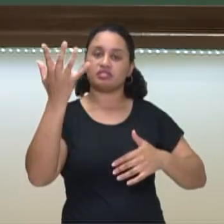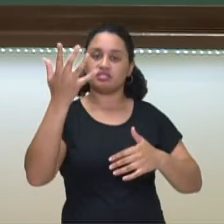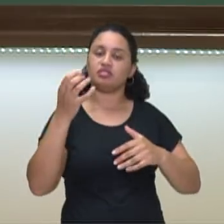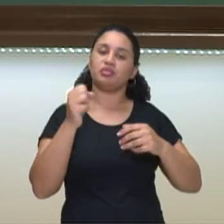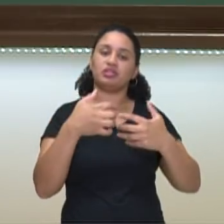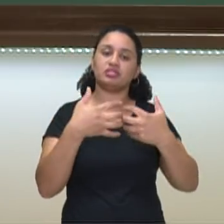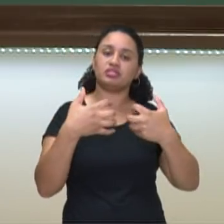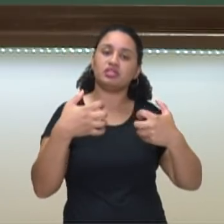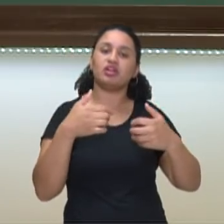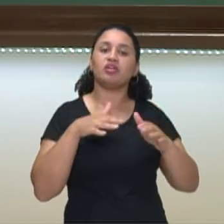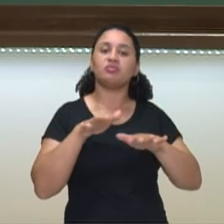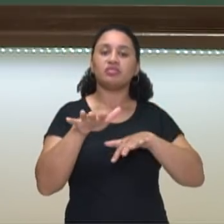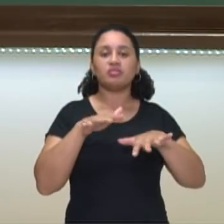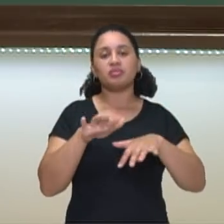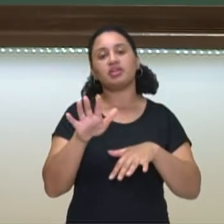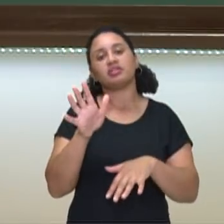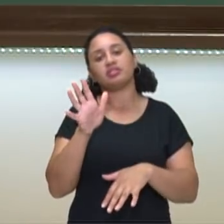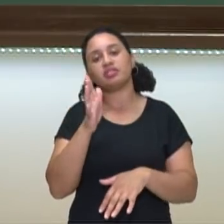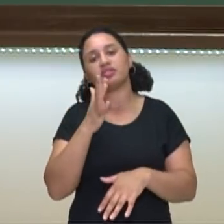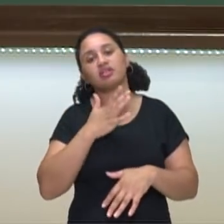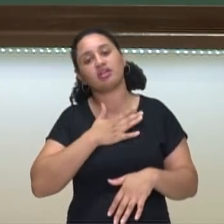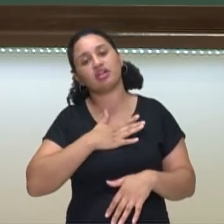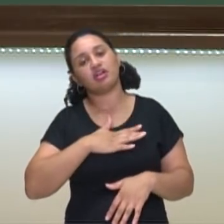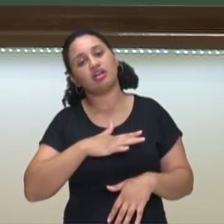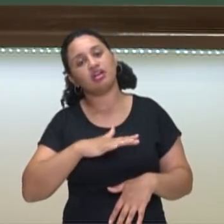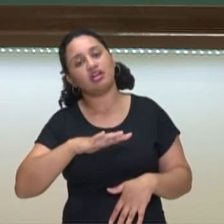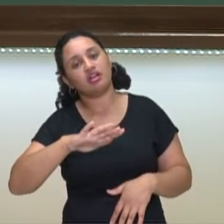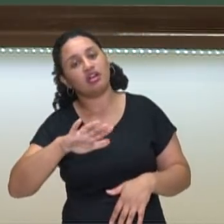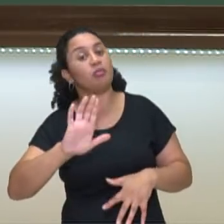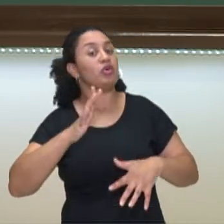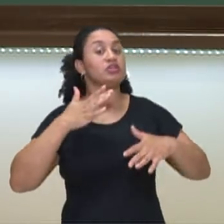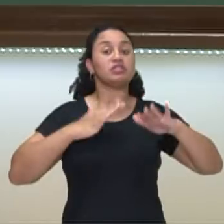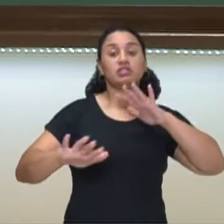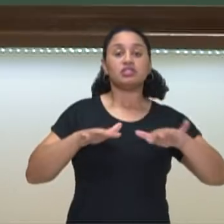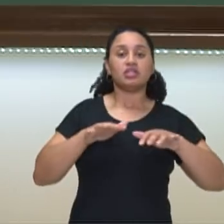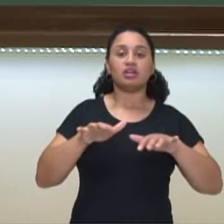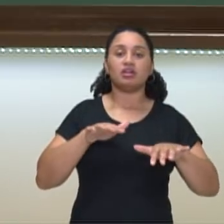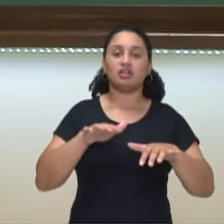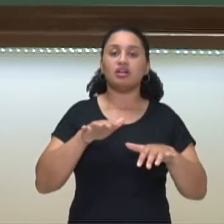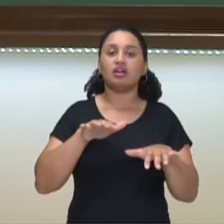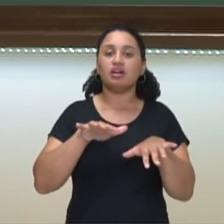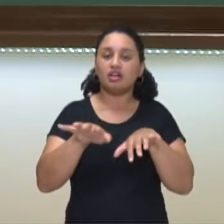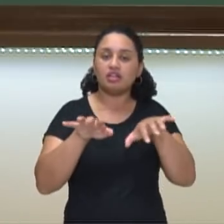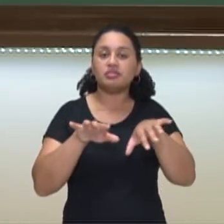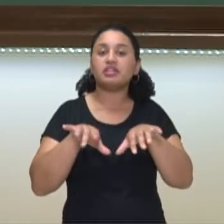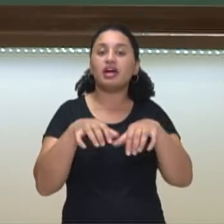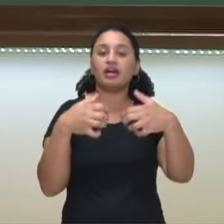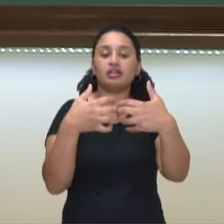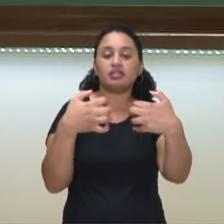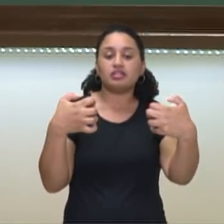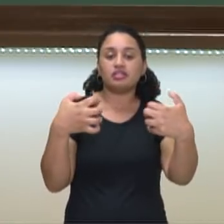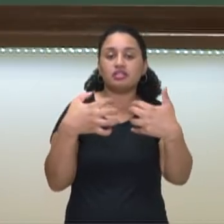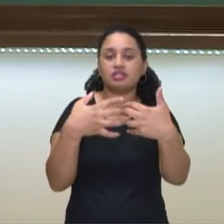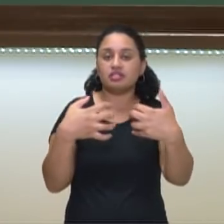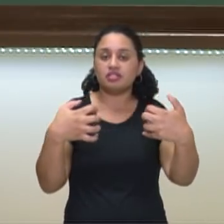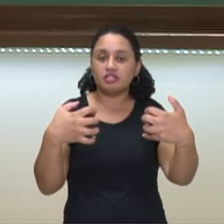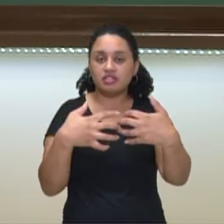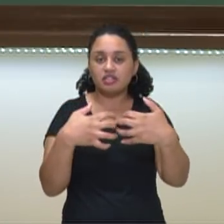mais lento, um movimento mais rápido, e é a tensão muscular que vai dando